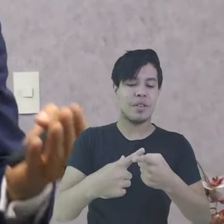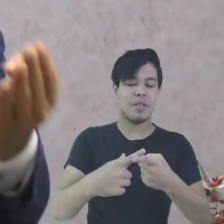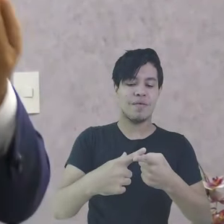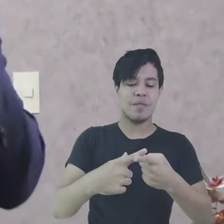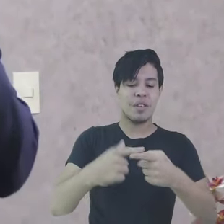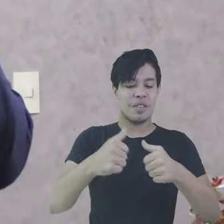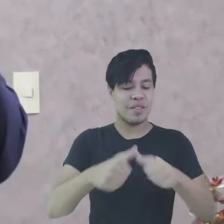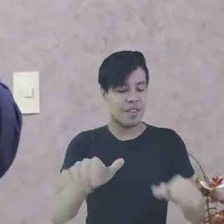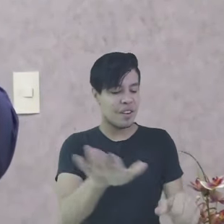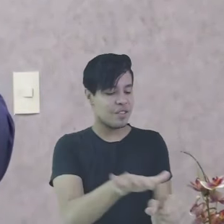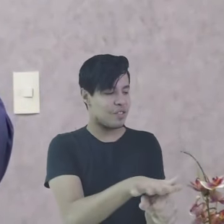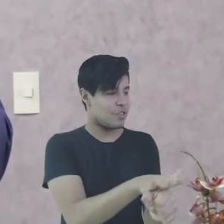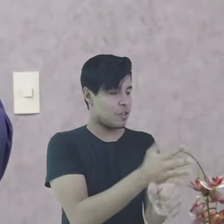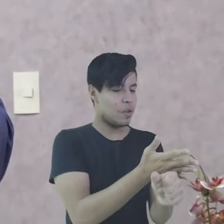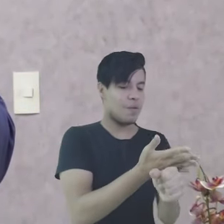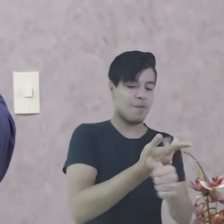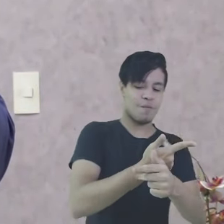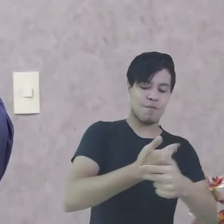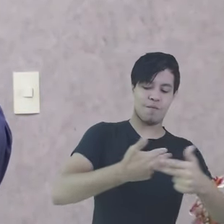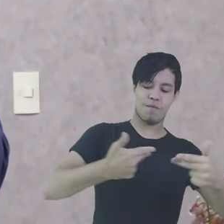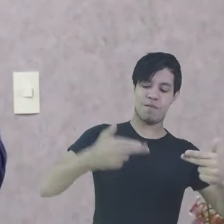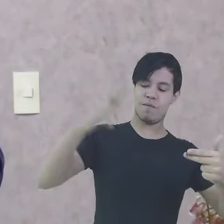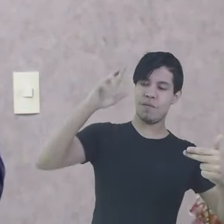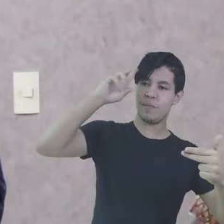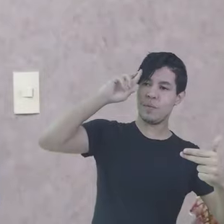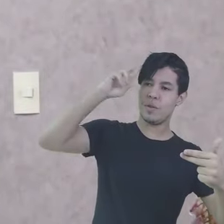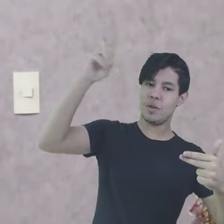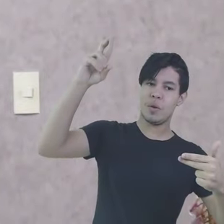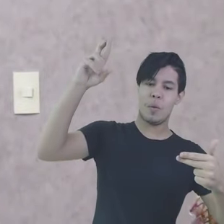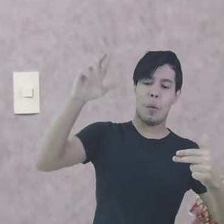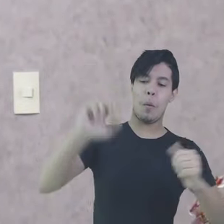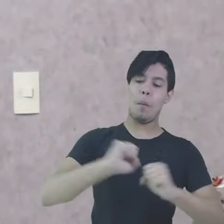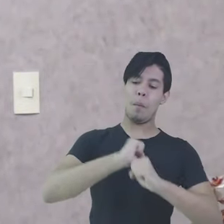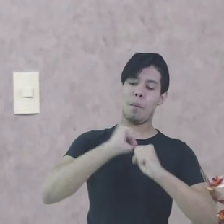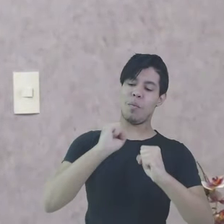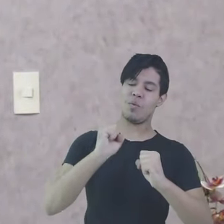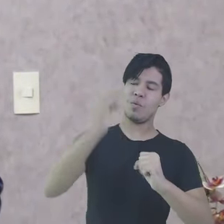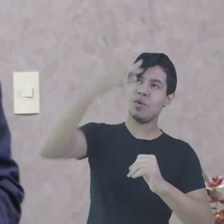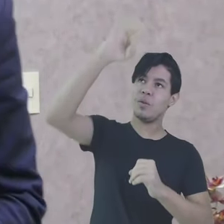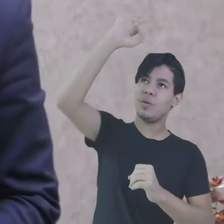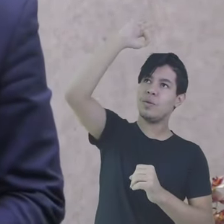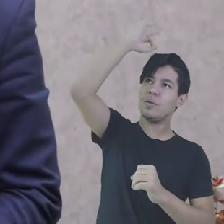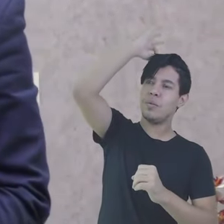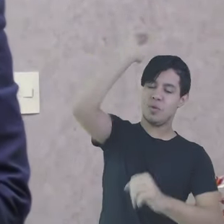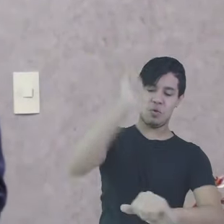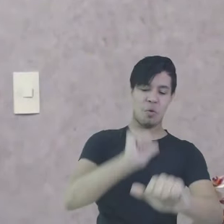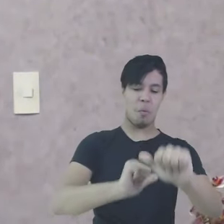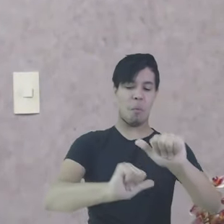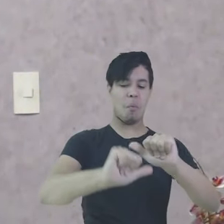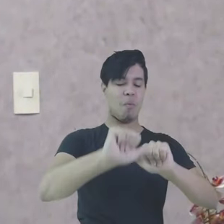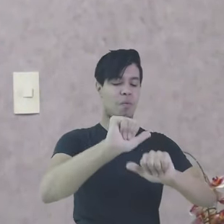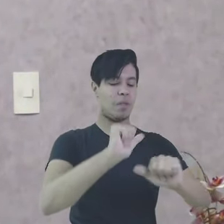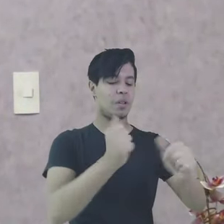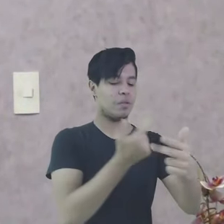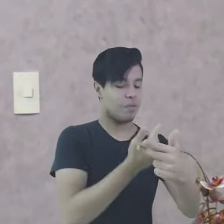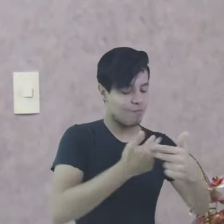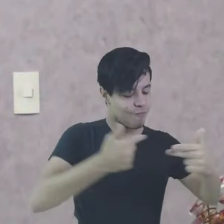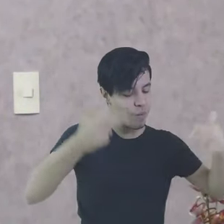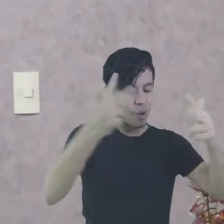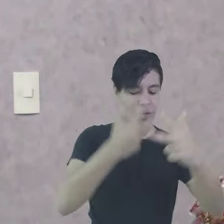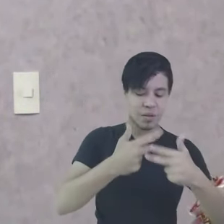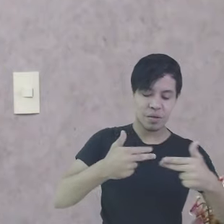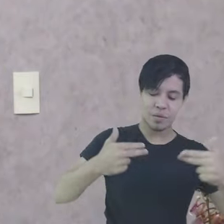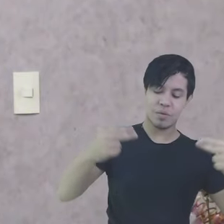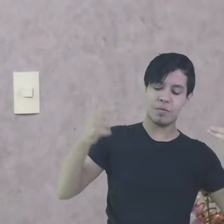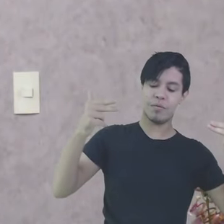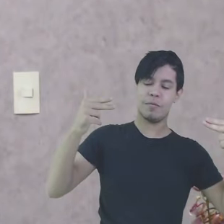glória? Porque hoje, se você se entregar a ele, pelo poder do Espírito, você será transformado de glória em glória, ao aspecto